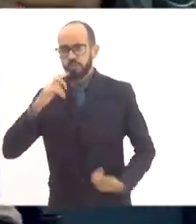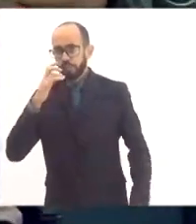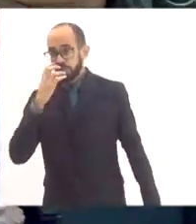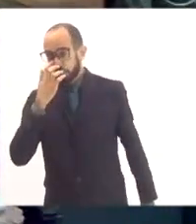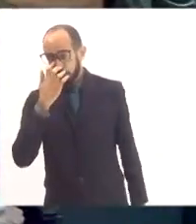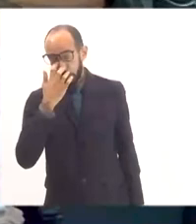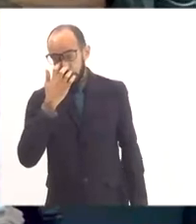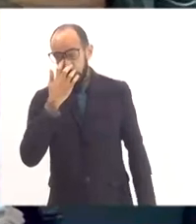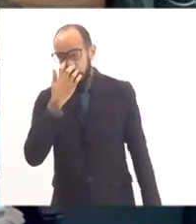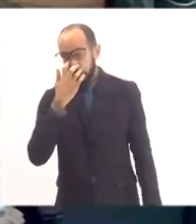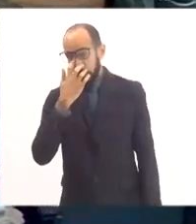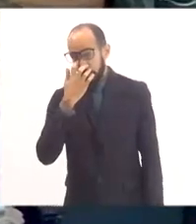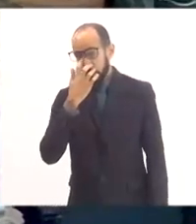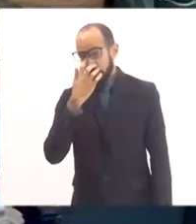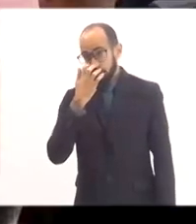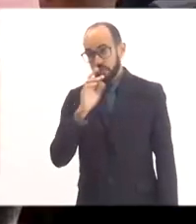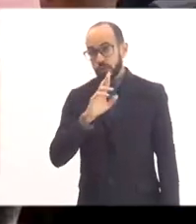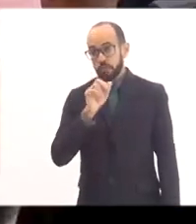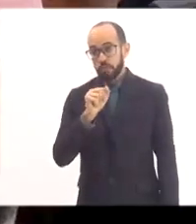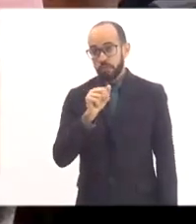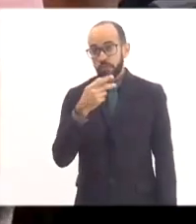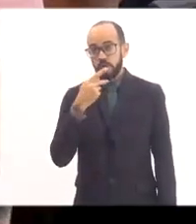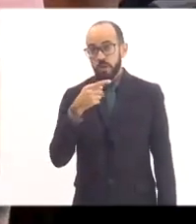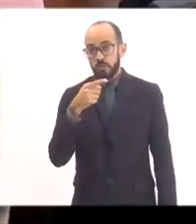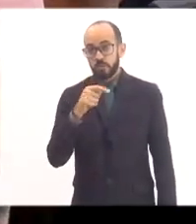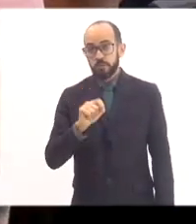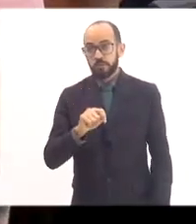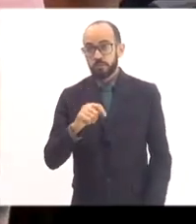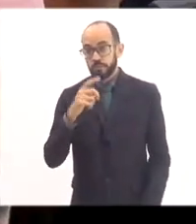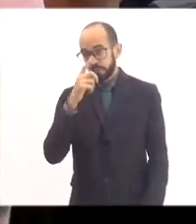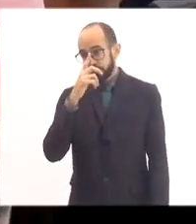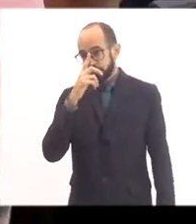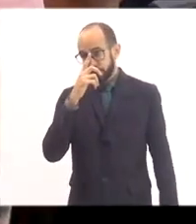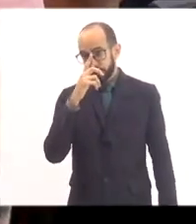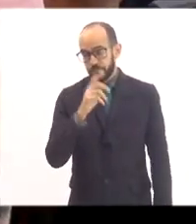Vou passar o microfone aqui para ela.